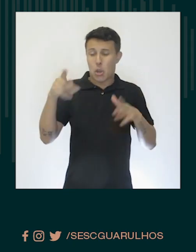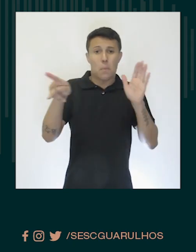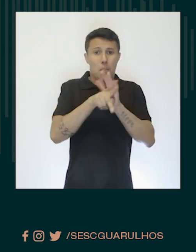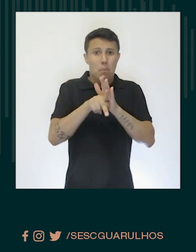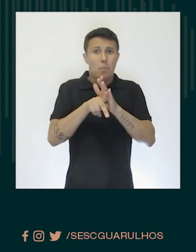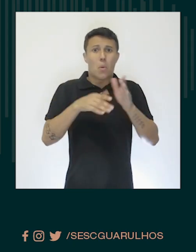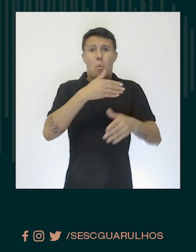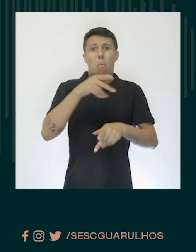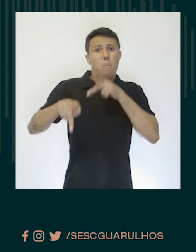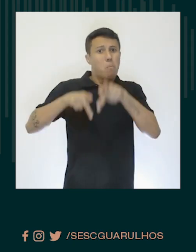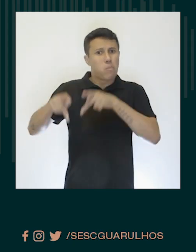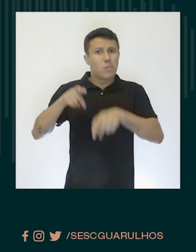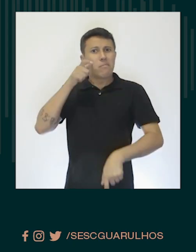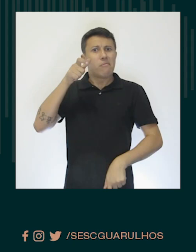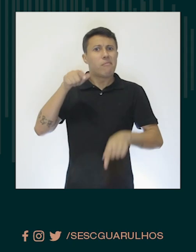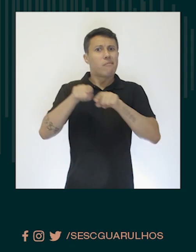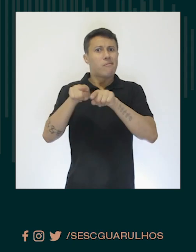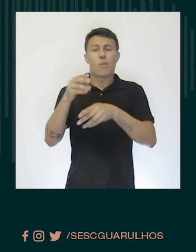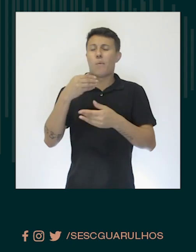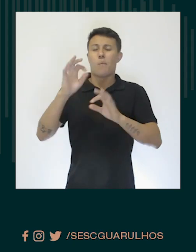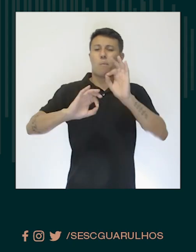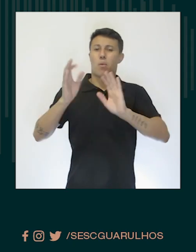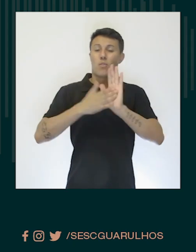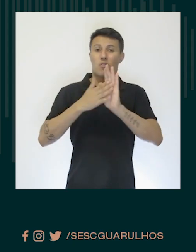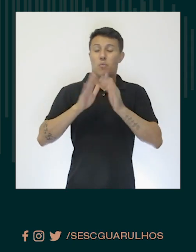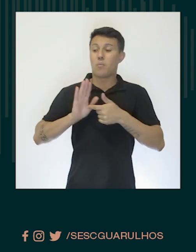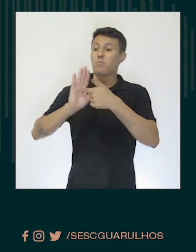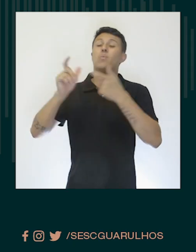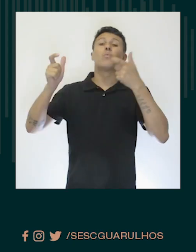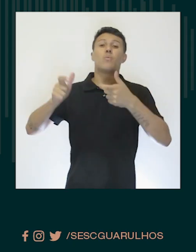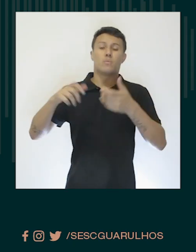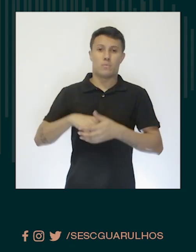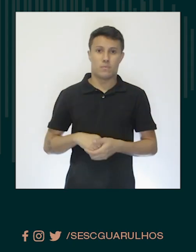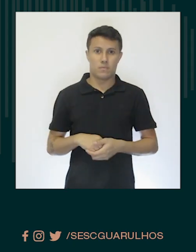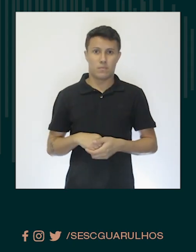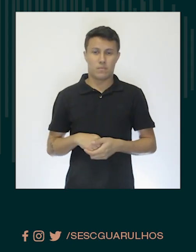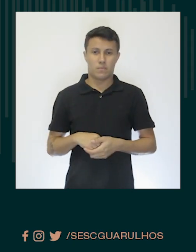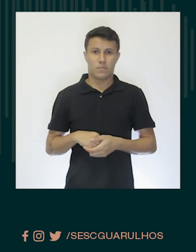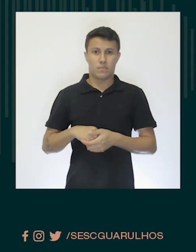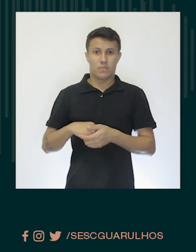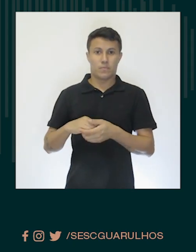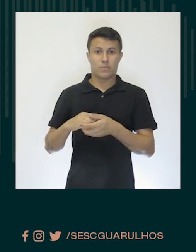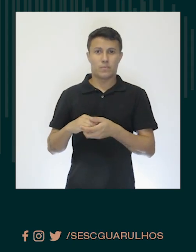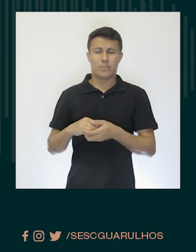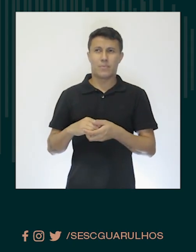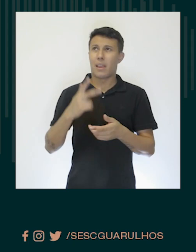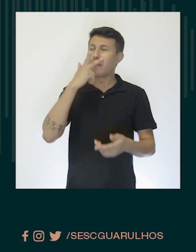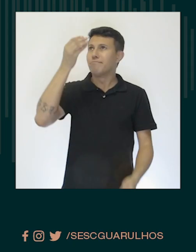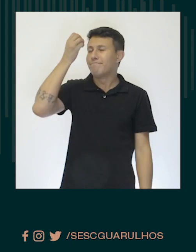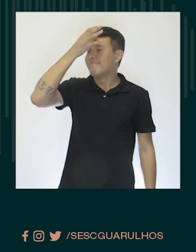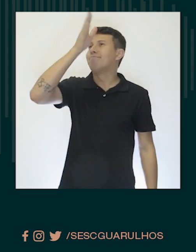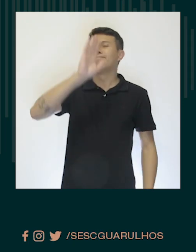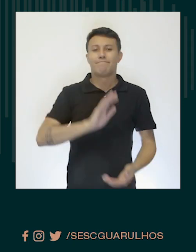para outros públicos também. Então a gente levou o nosso projeto ali para o centro.